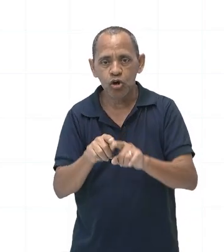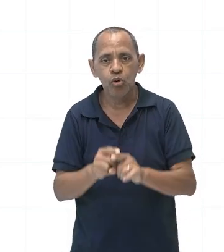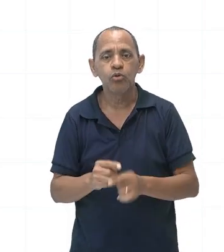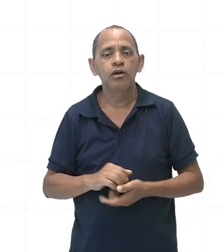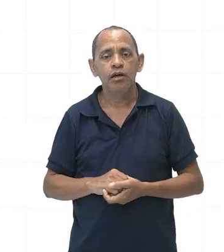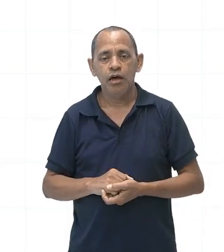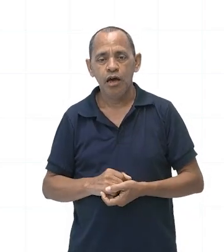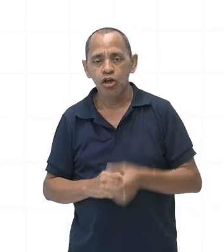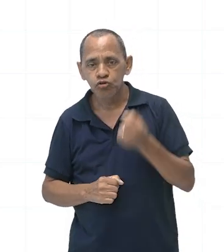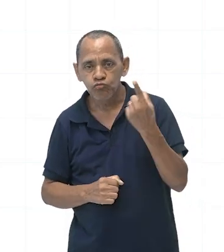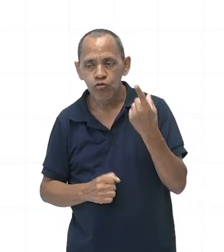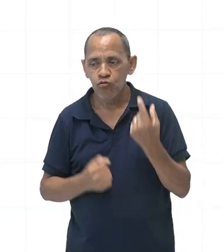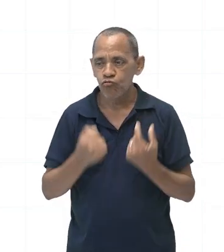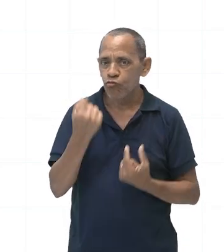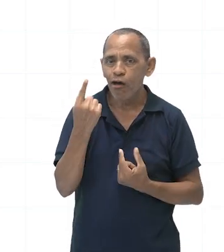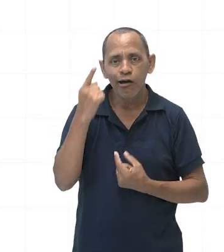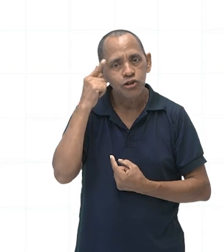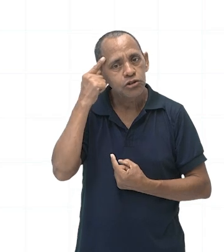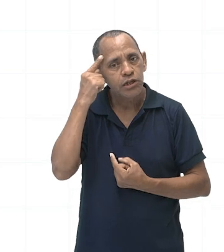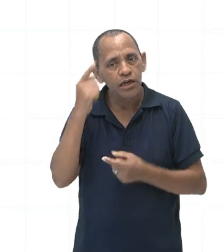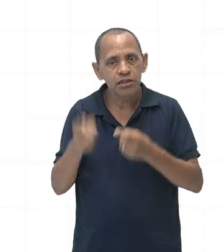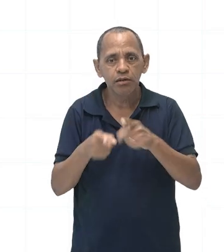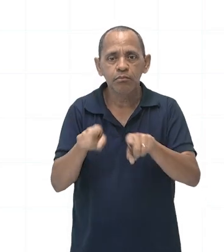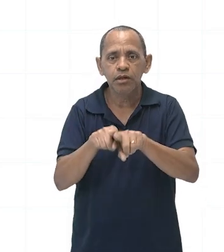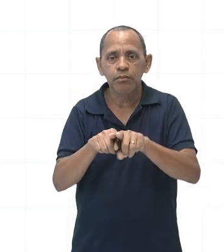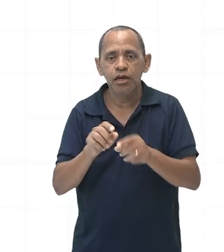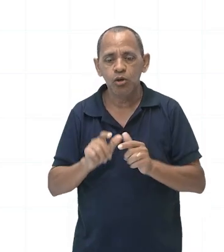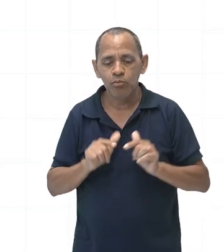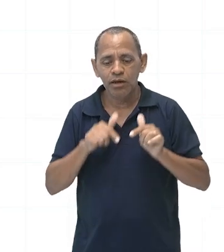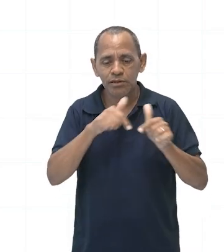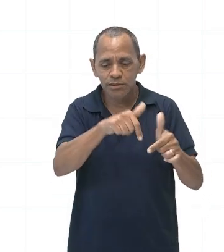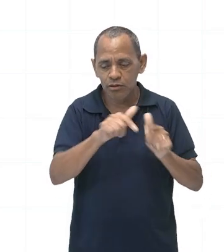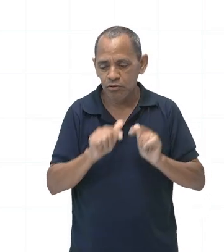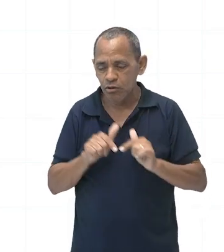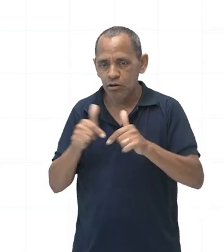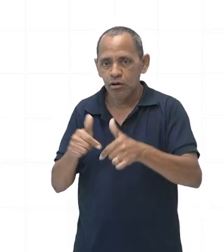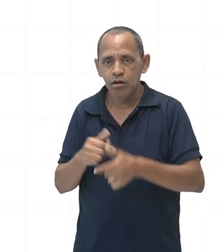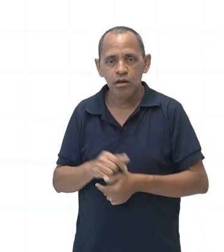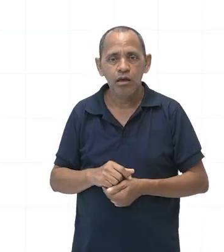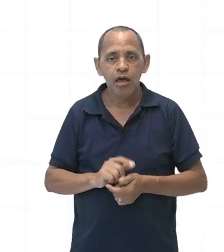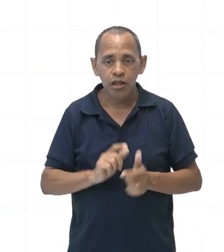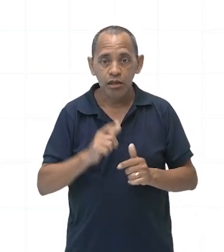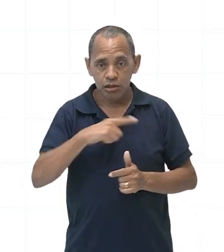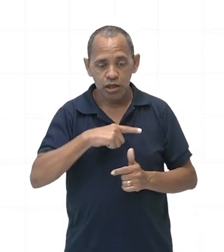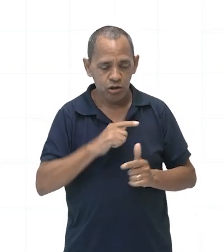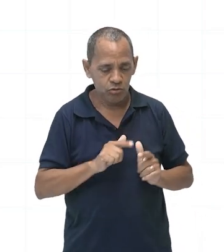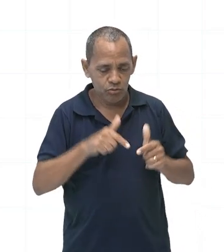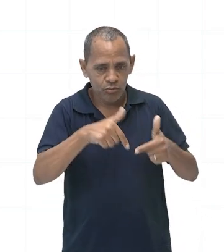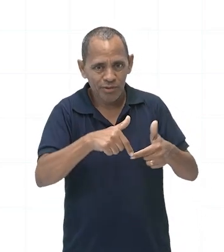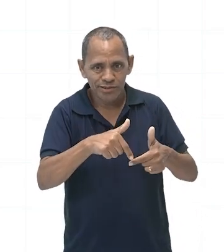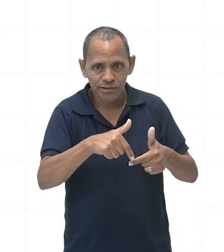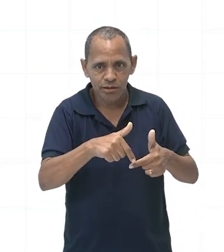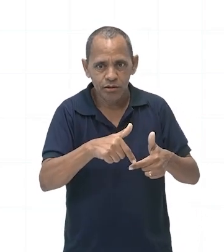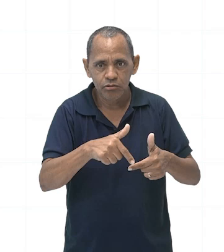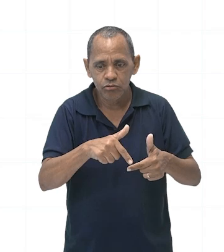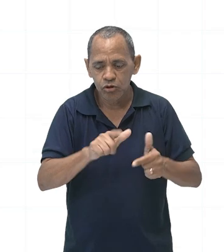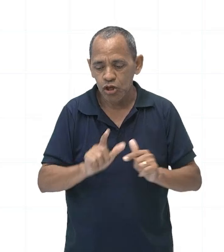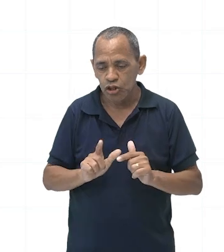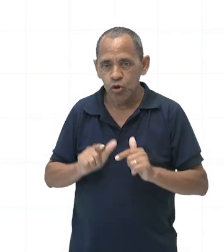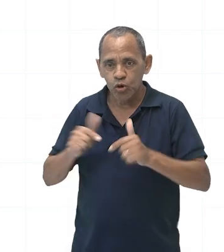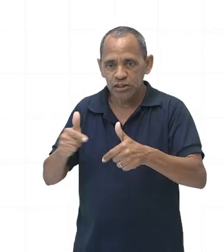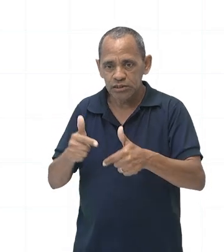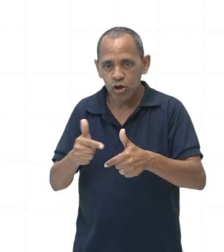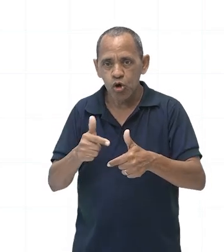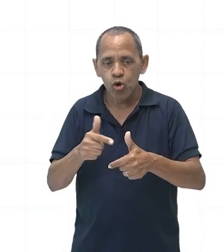ideias. Vai alternar e uma ação exclui a outra. Ou tal coisa, ou tal coisa. Ora tal